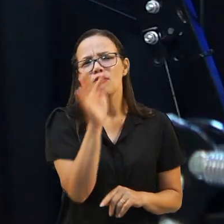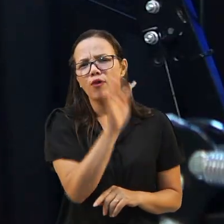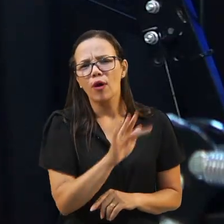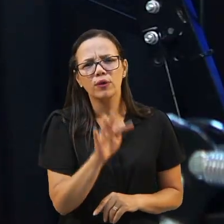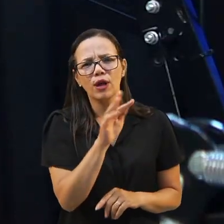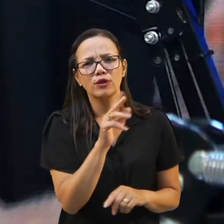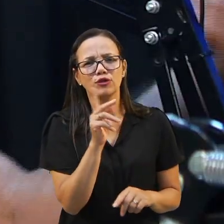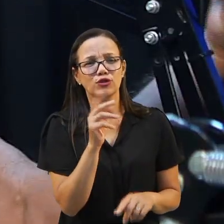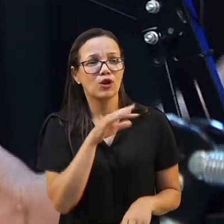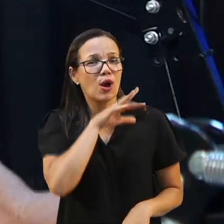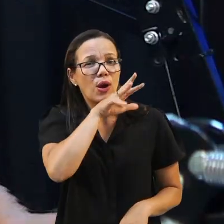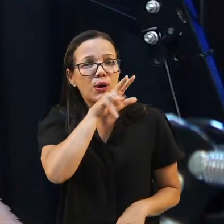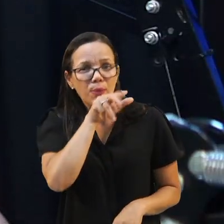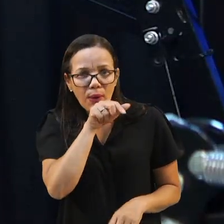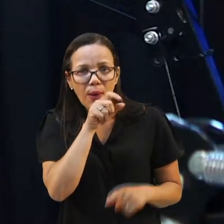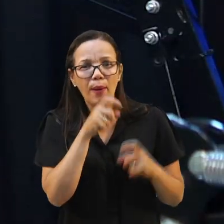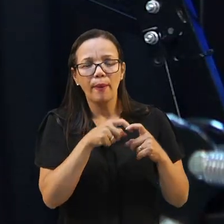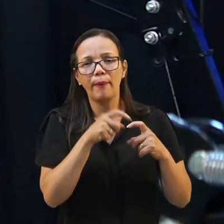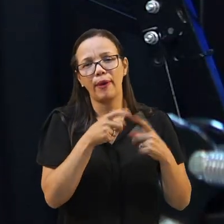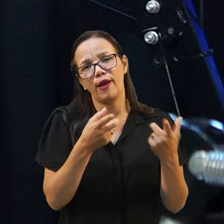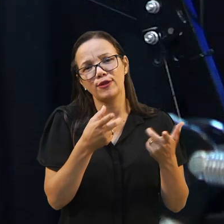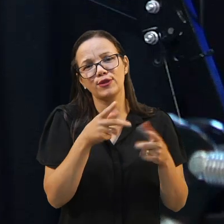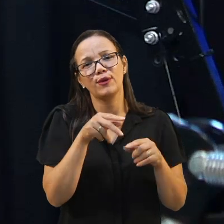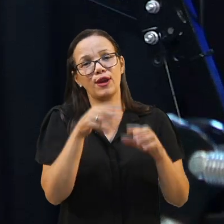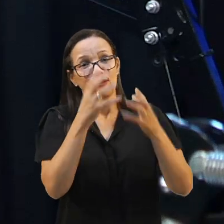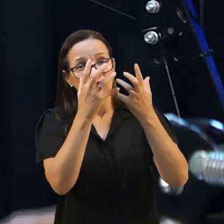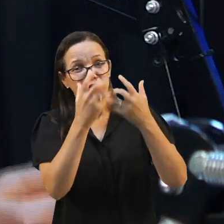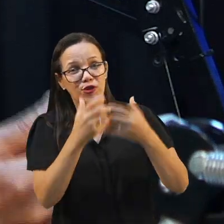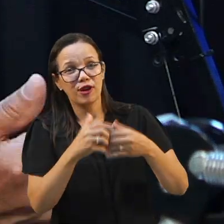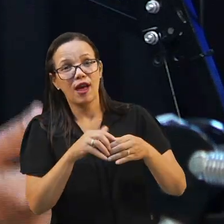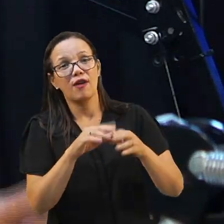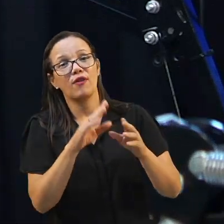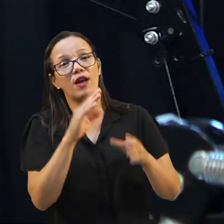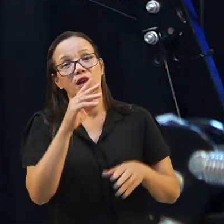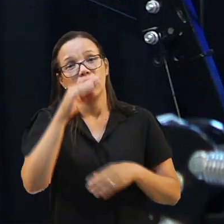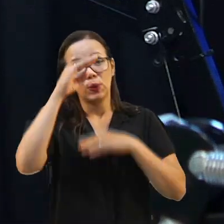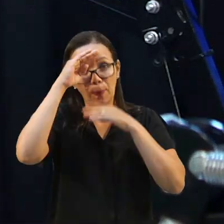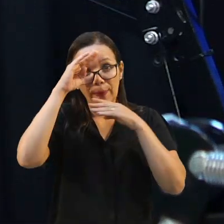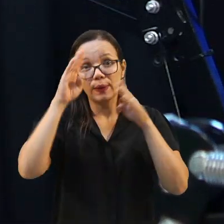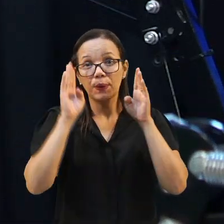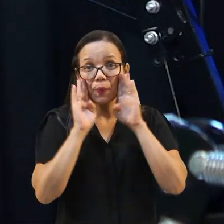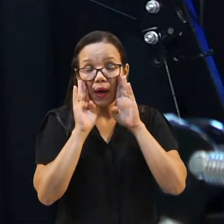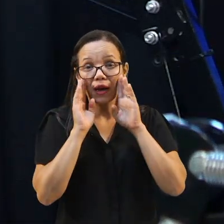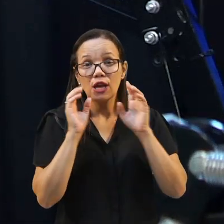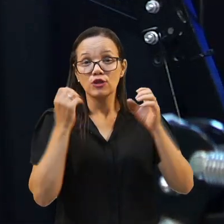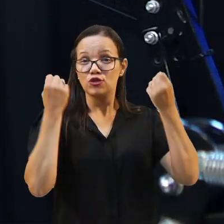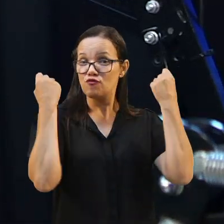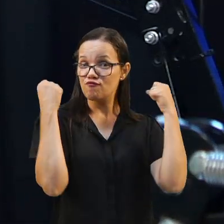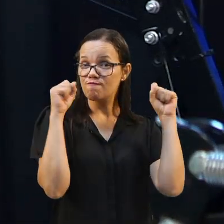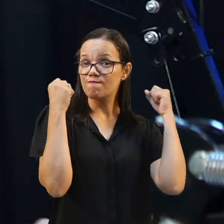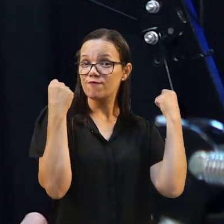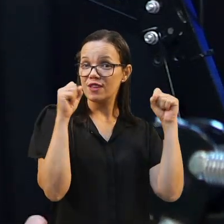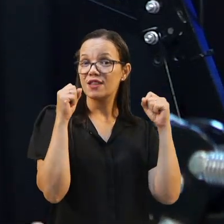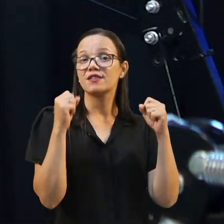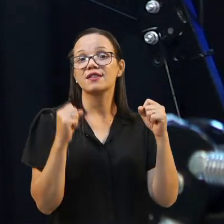de Veterinária, que funcionava em Tupaciguara, Faculdade de Educação Física,